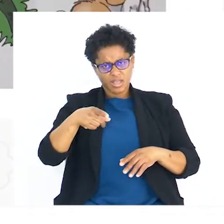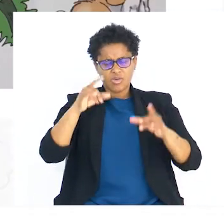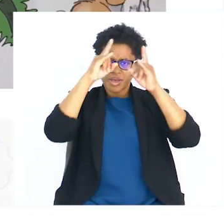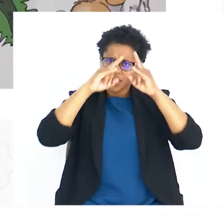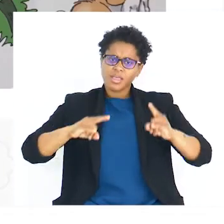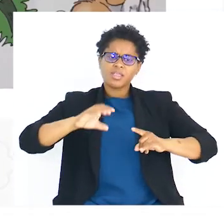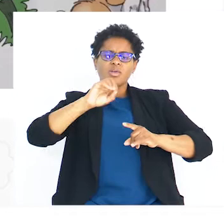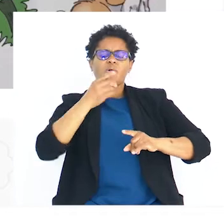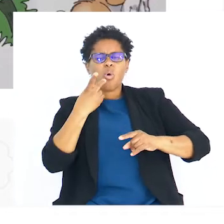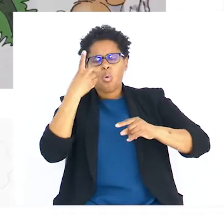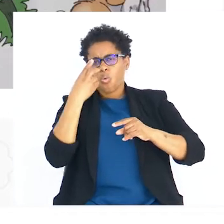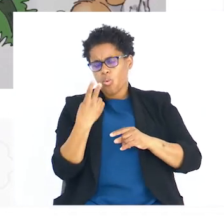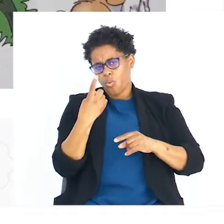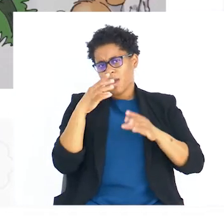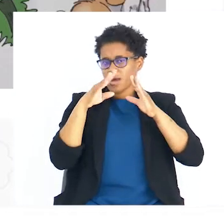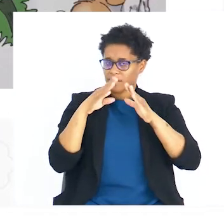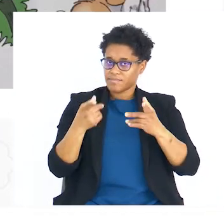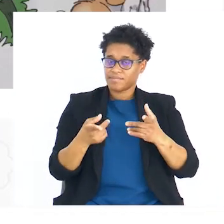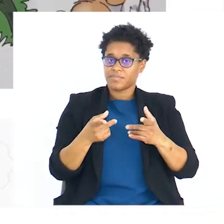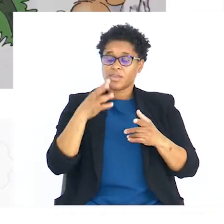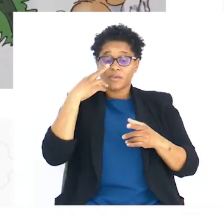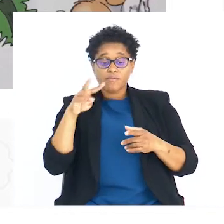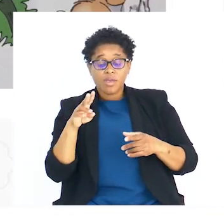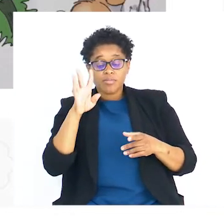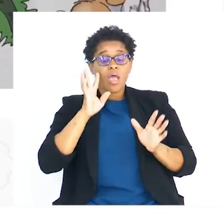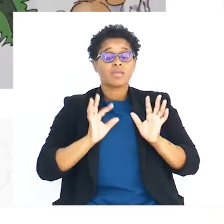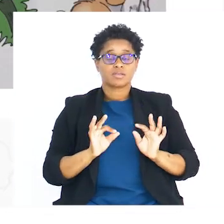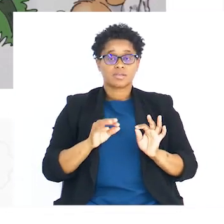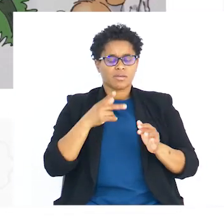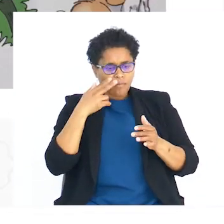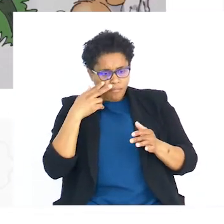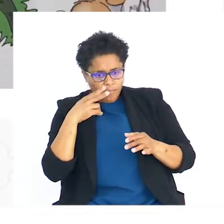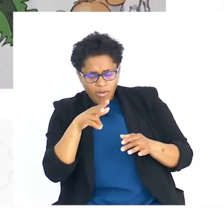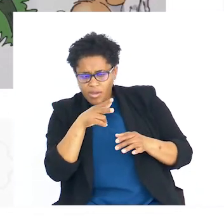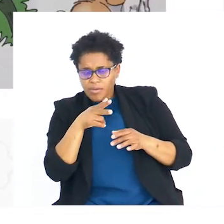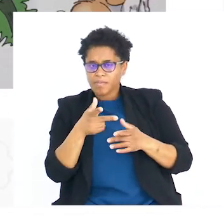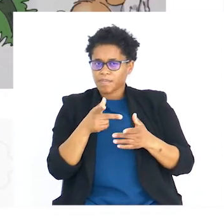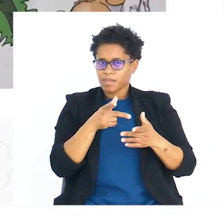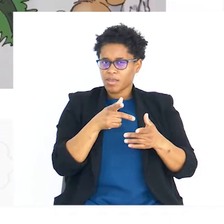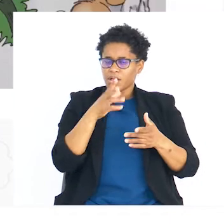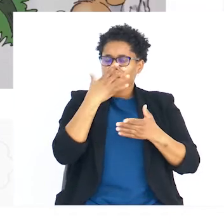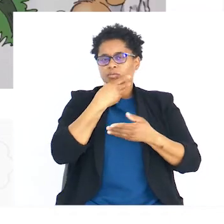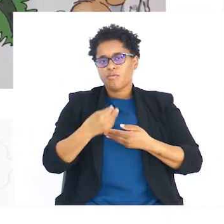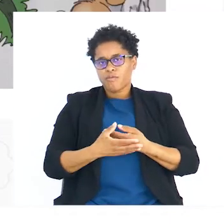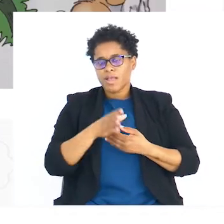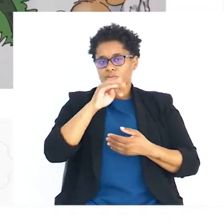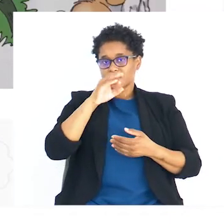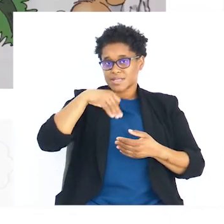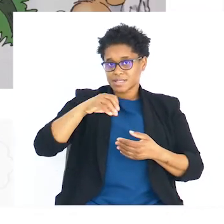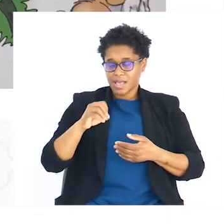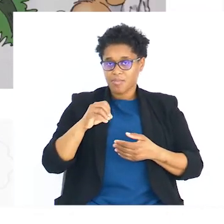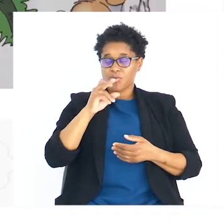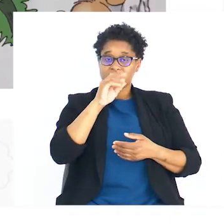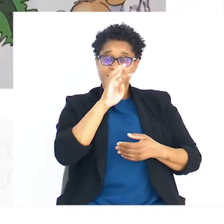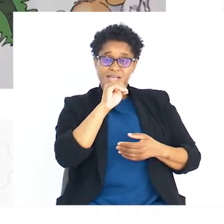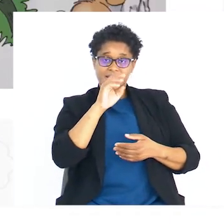vivenda? Vendo-se assim, espreitando, o velho sapo assapado